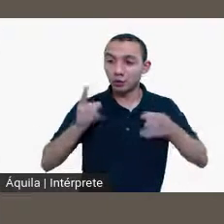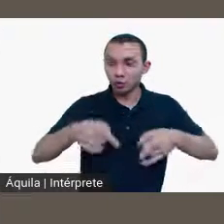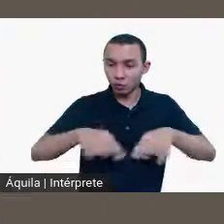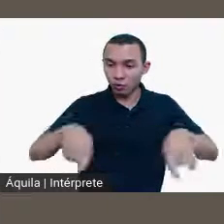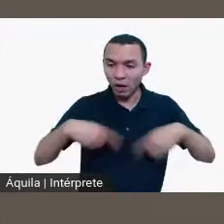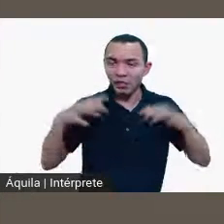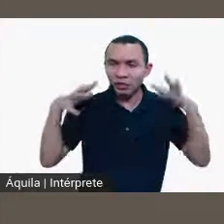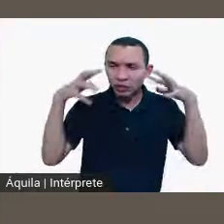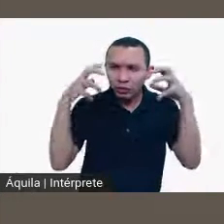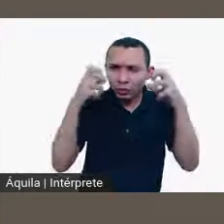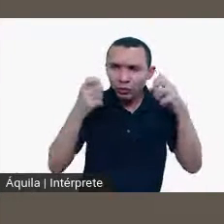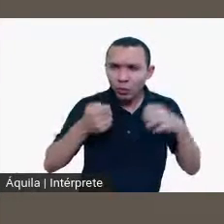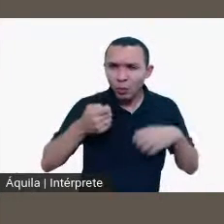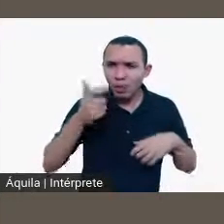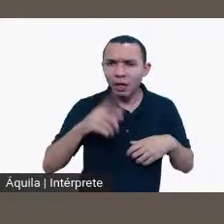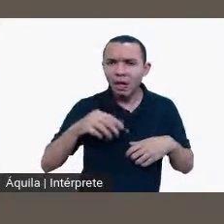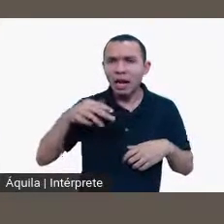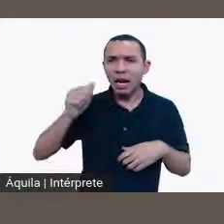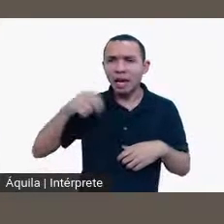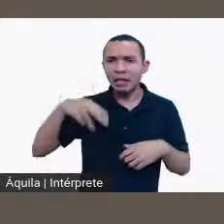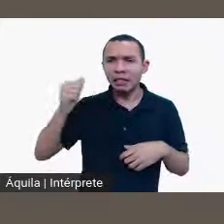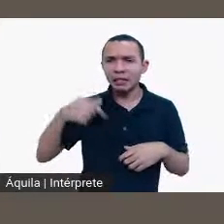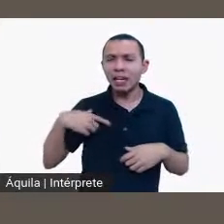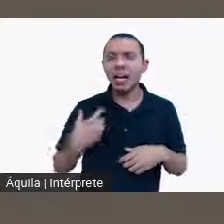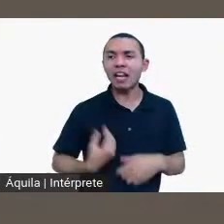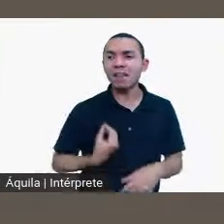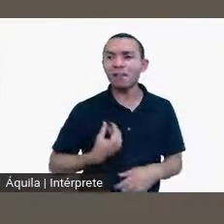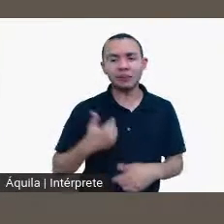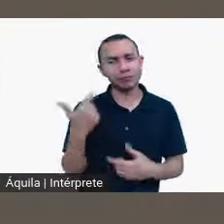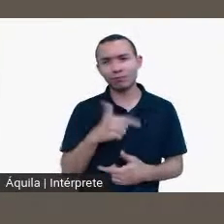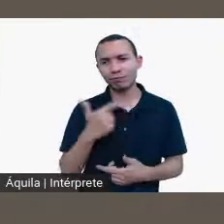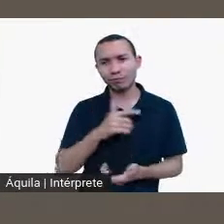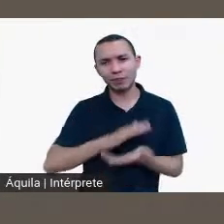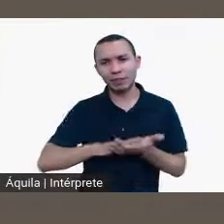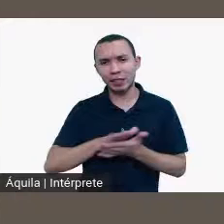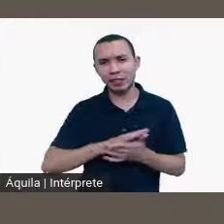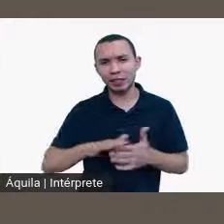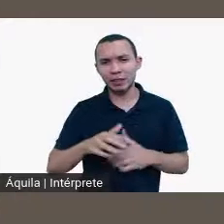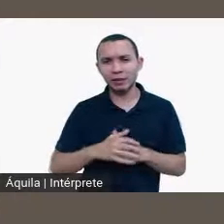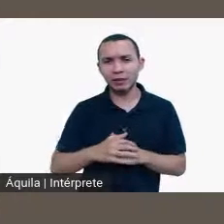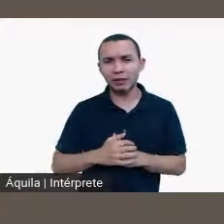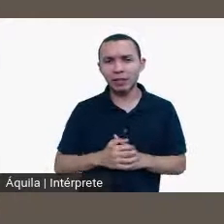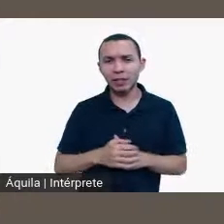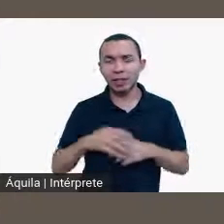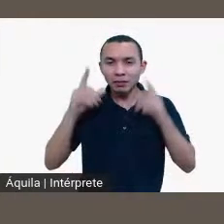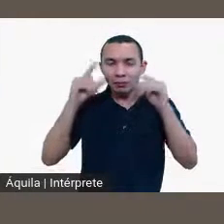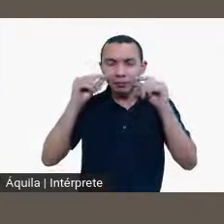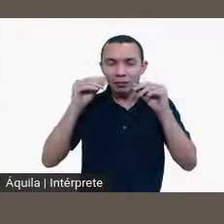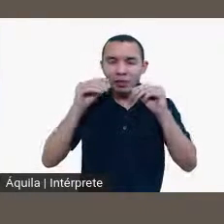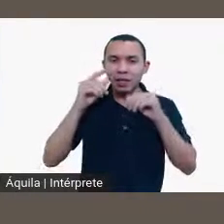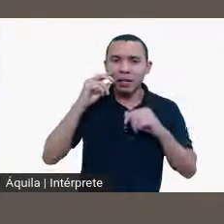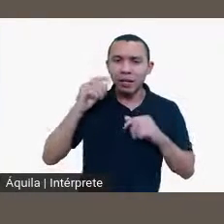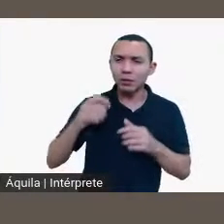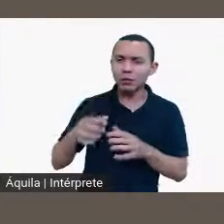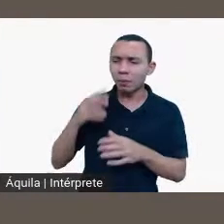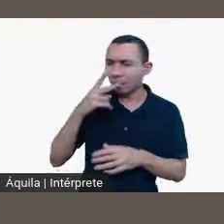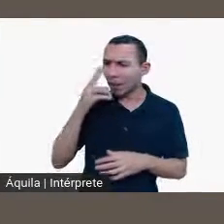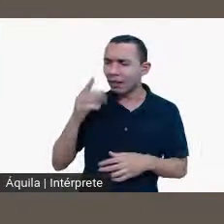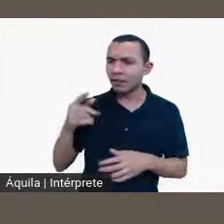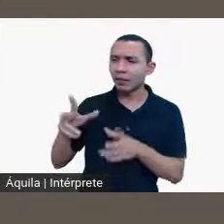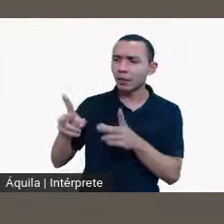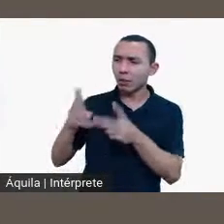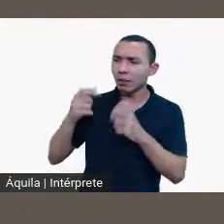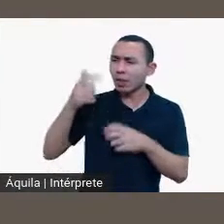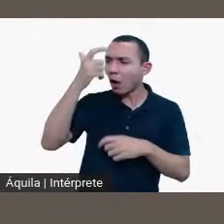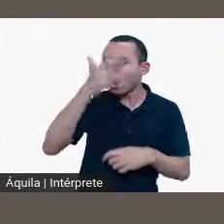escuro, verifiquei que Ana Menezes não existia mais. Inclinei-me para cerrar-lhe as pálpebras e não sei. Julguei perceber que no seu semblante